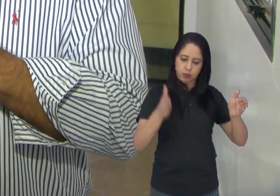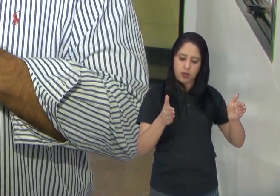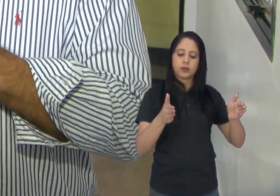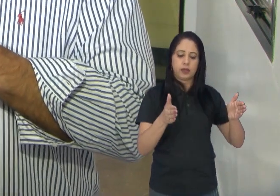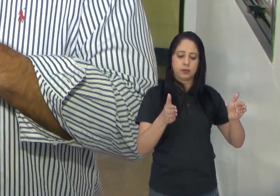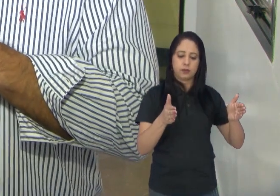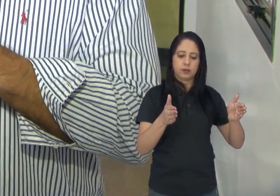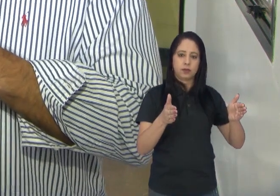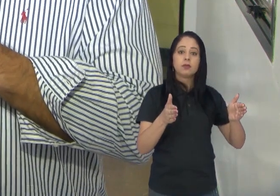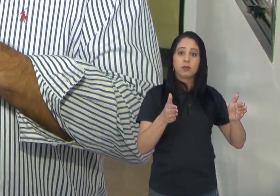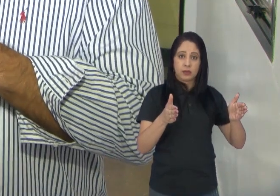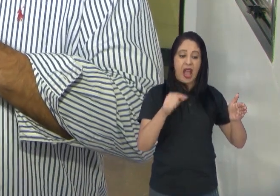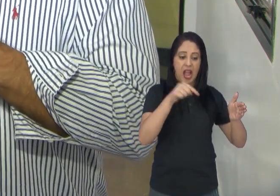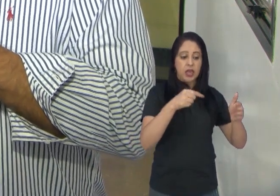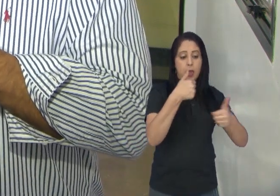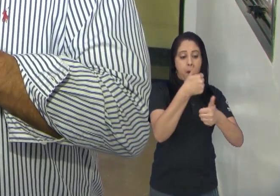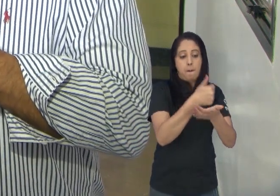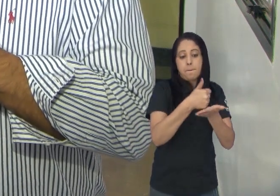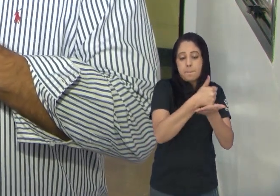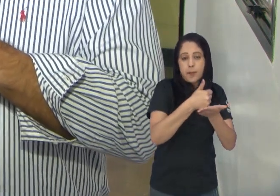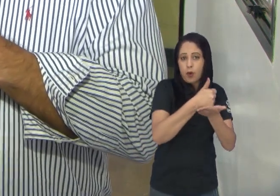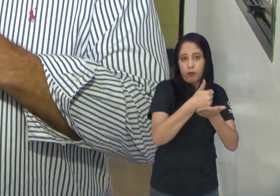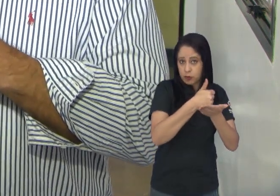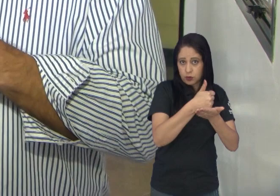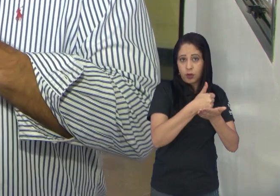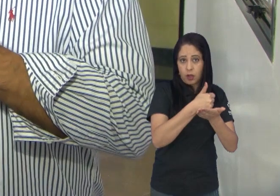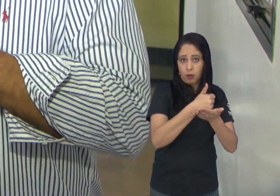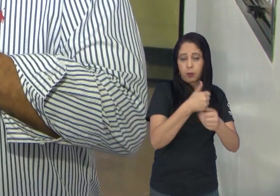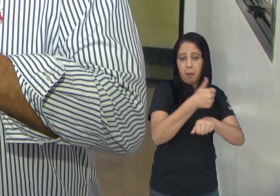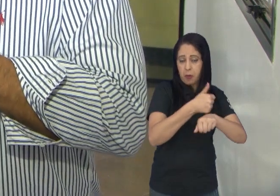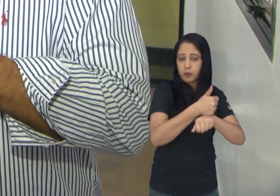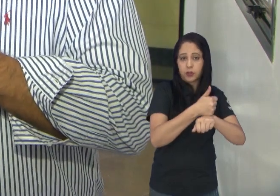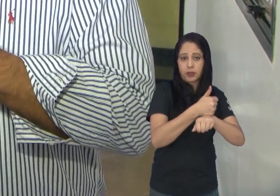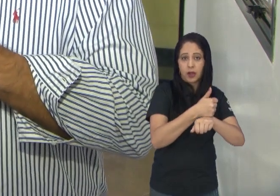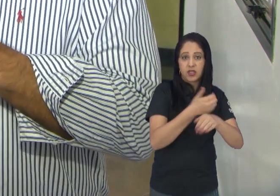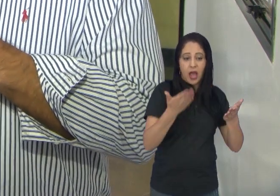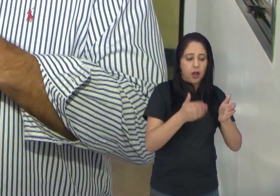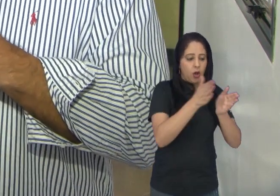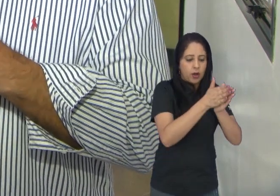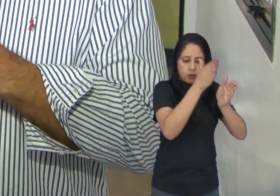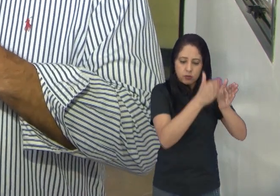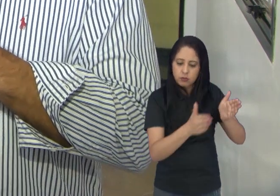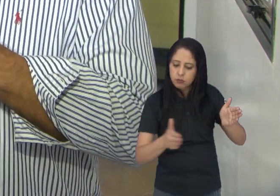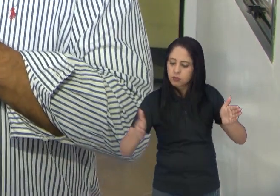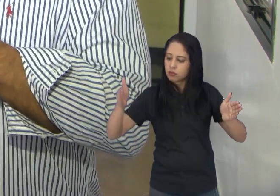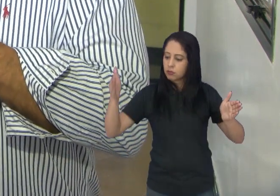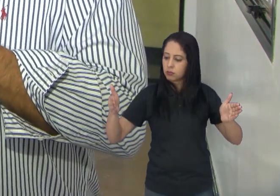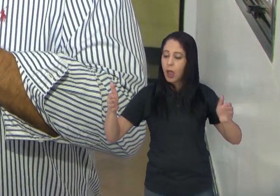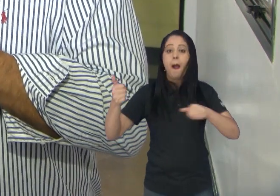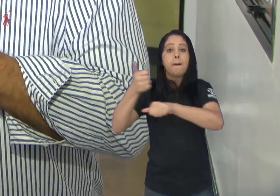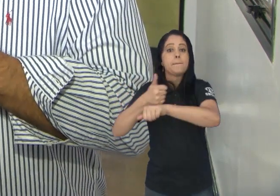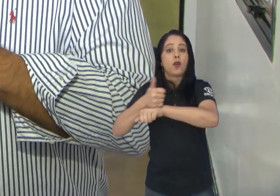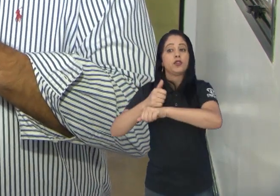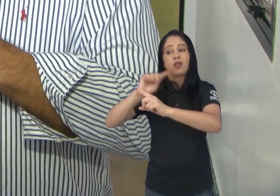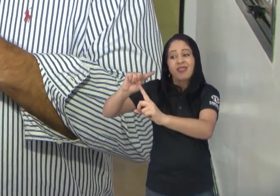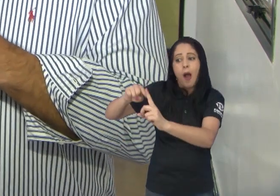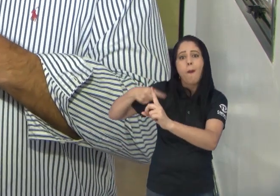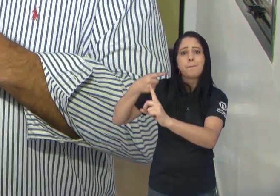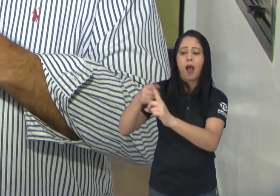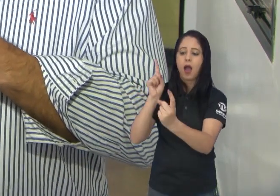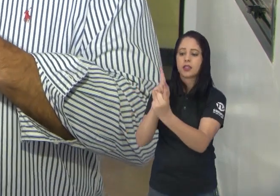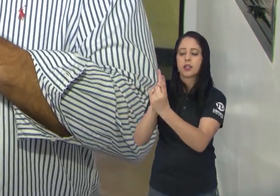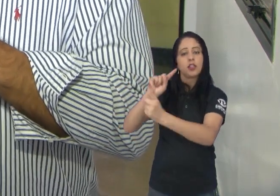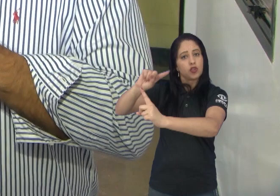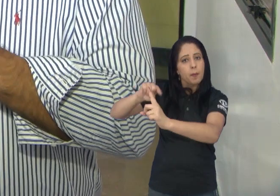cada UBS. Quando você amplia o horário, você traz mais profissionais da área, você amplia a quantidade de atendimento,